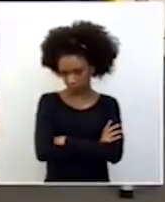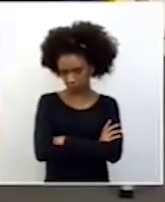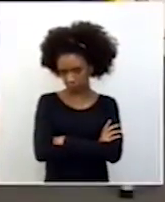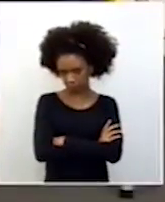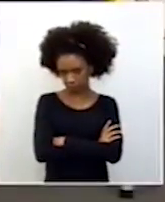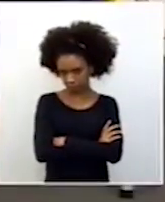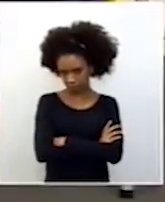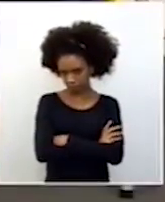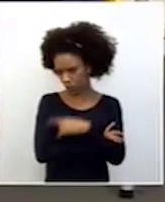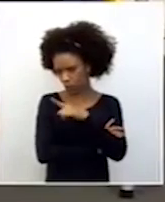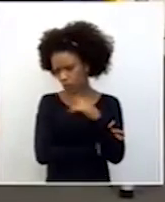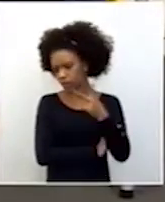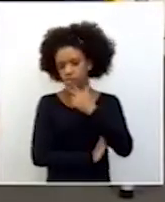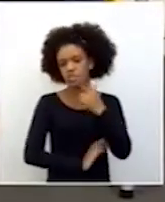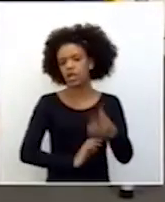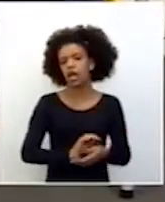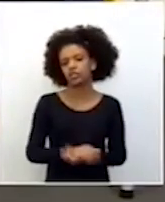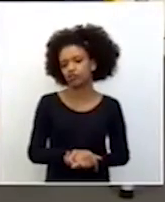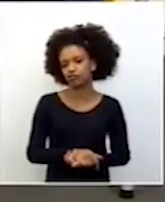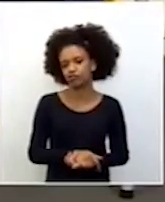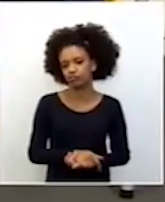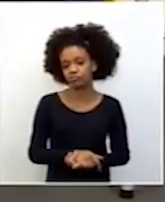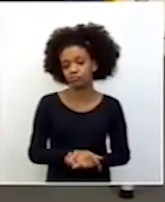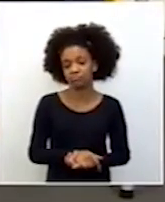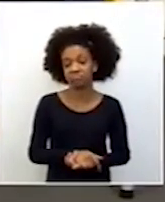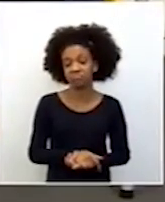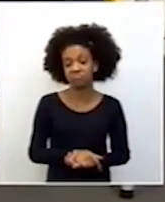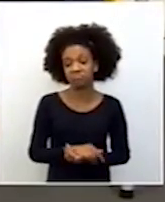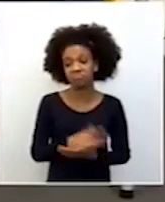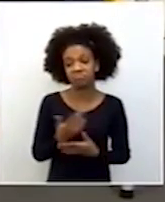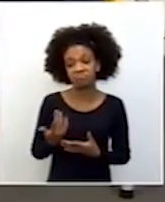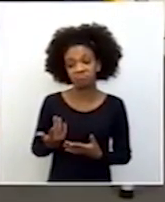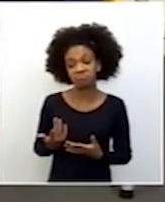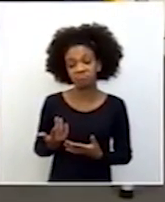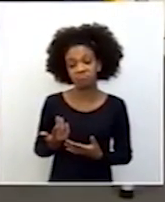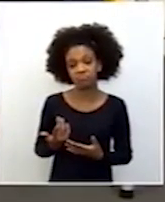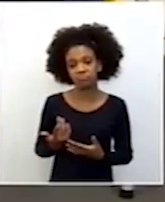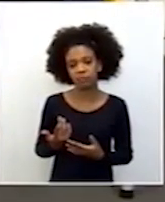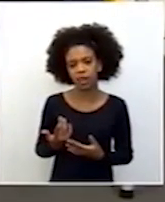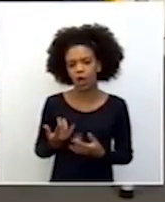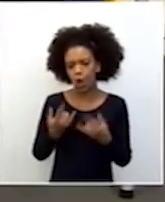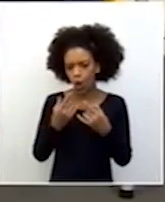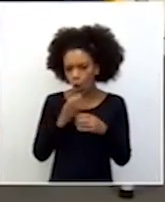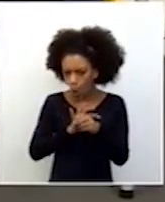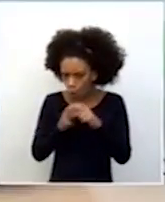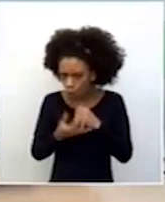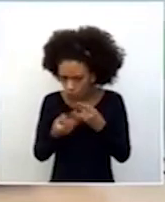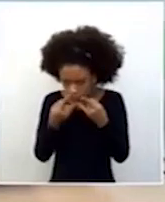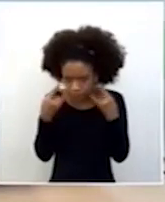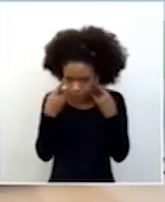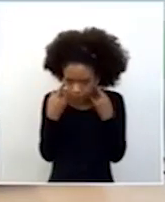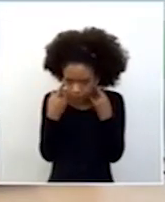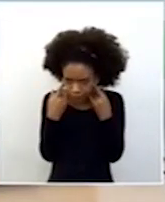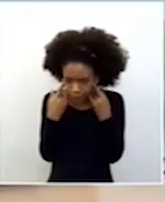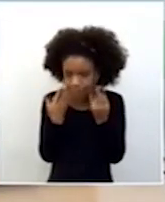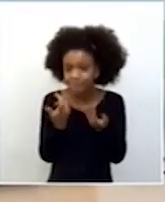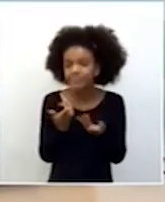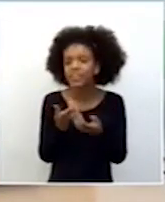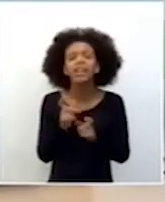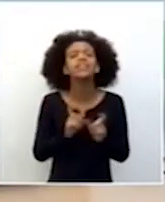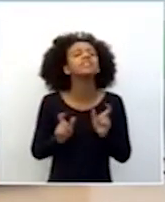O que você acha, Mauro? O que você tem a falar? A crítica, o humor, o coronavírus está com máscara. O coronavírus... E as pessoas?